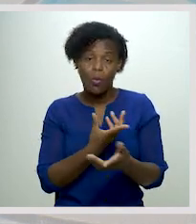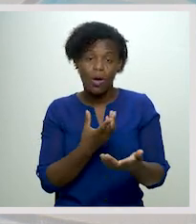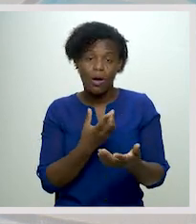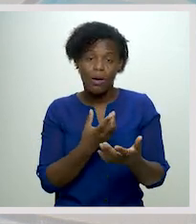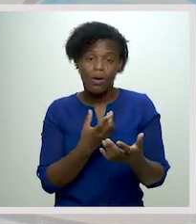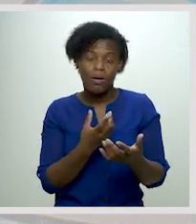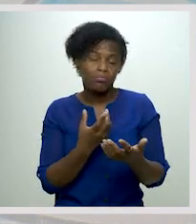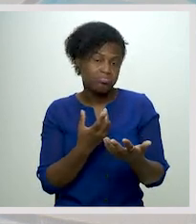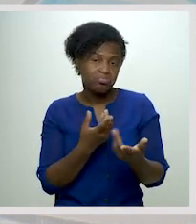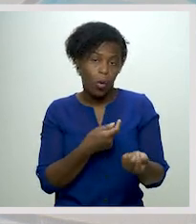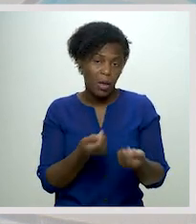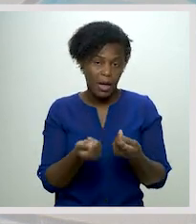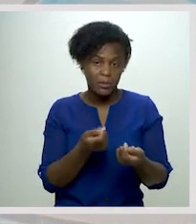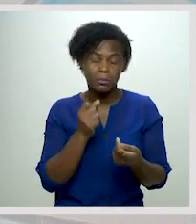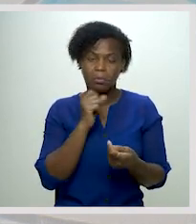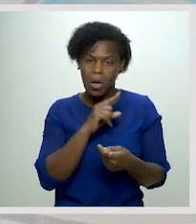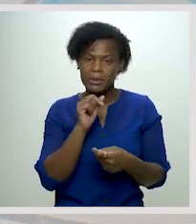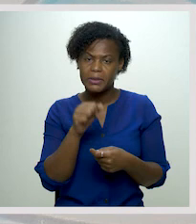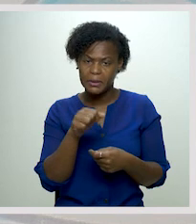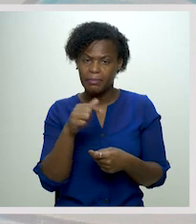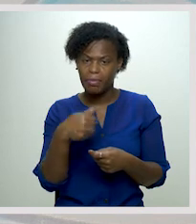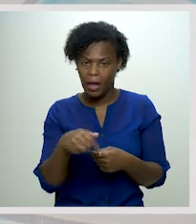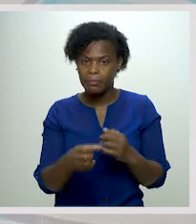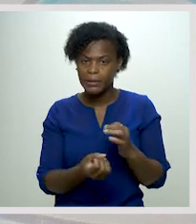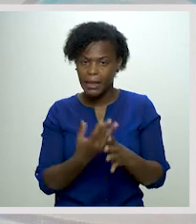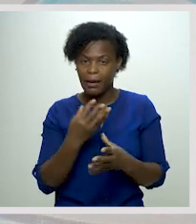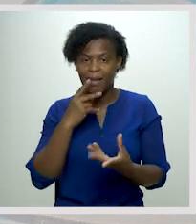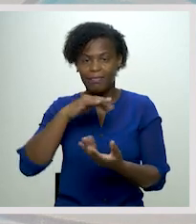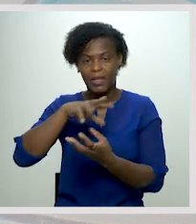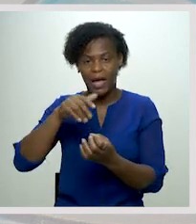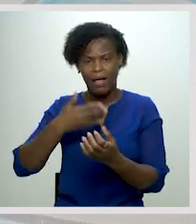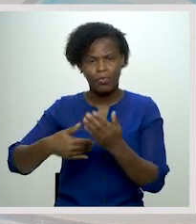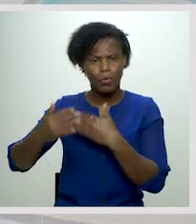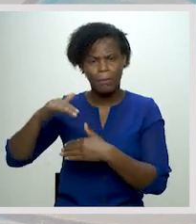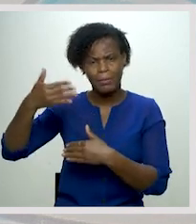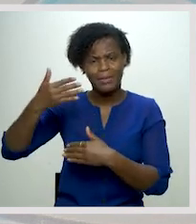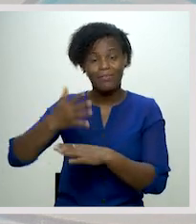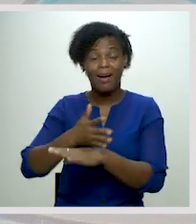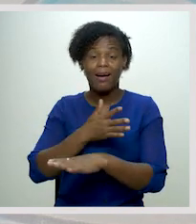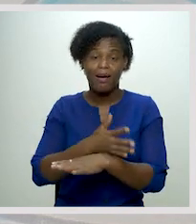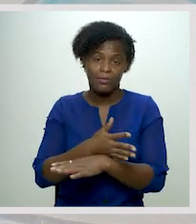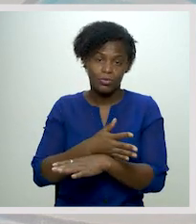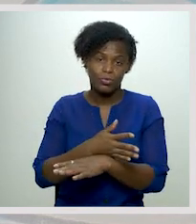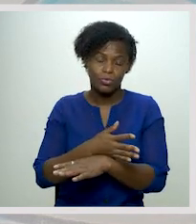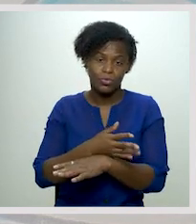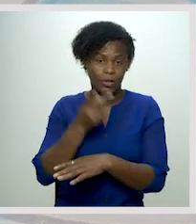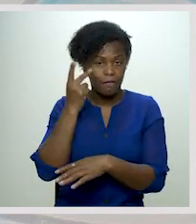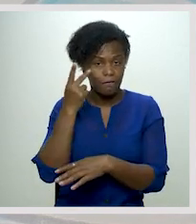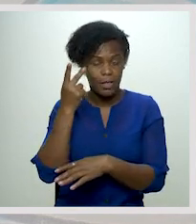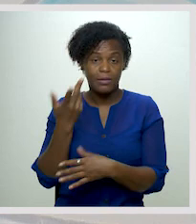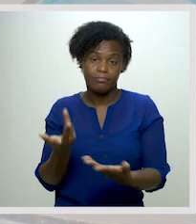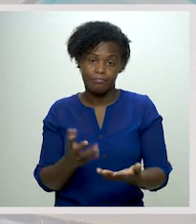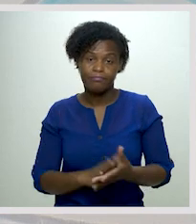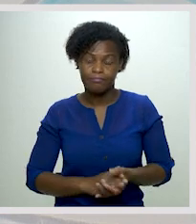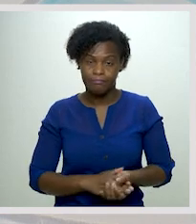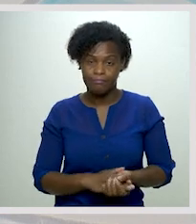compostos orgânicos poderiam sim ter surgido na Terra primitiva antes da vida